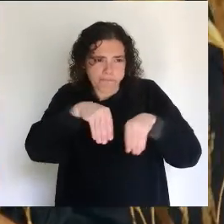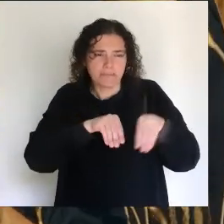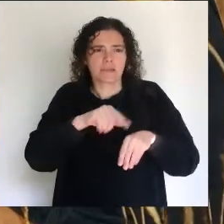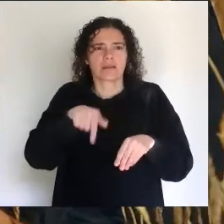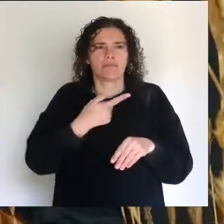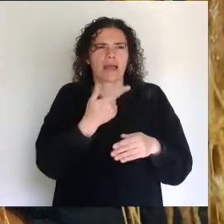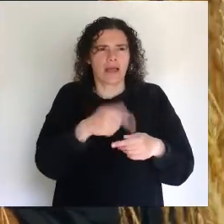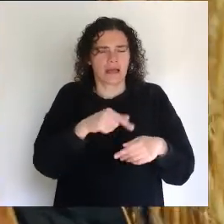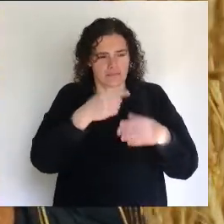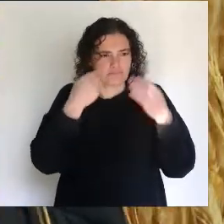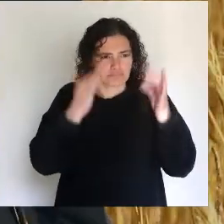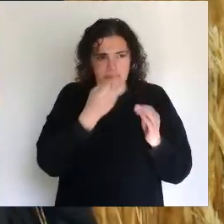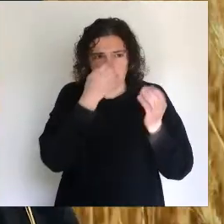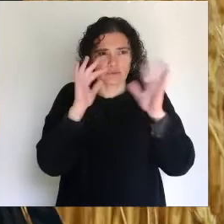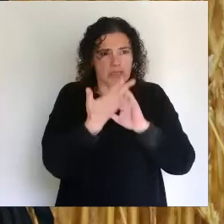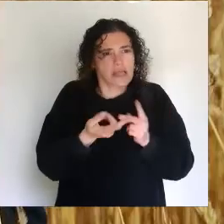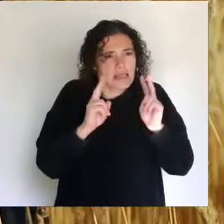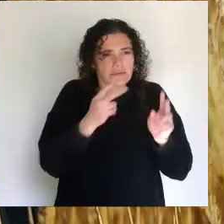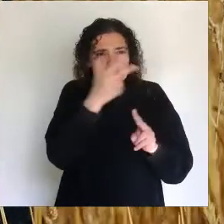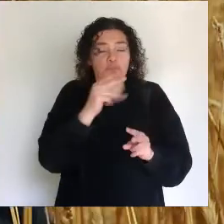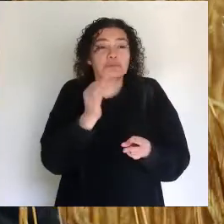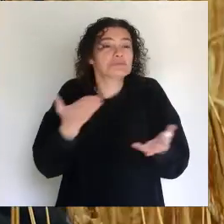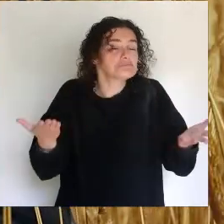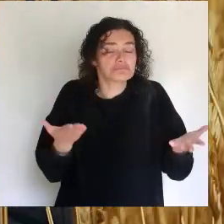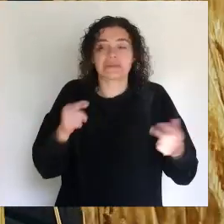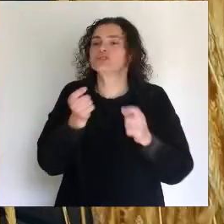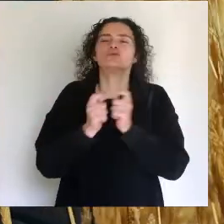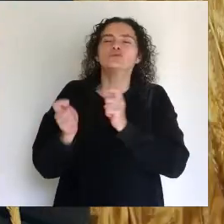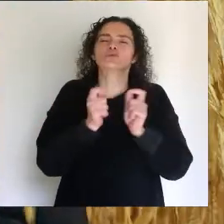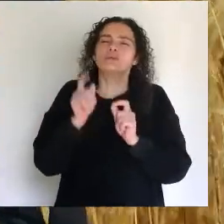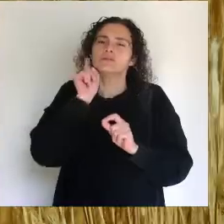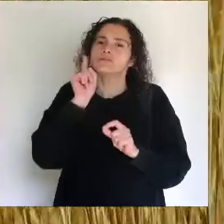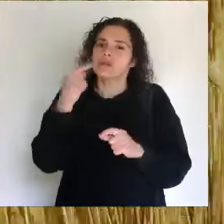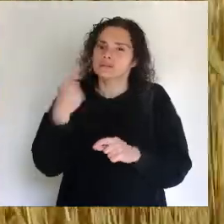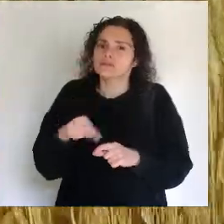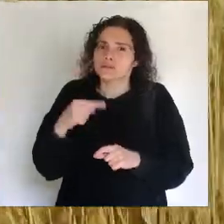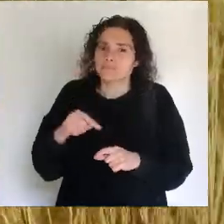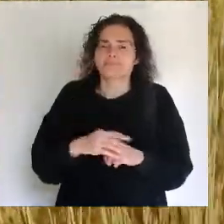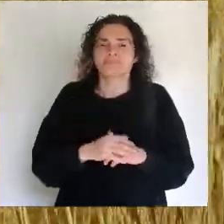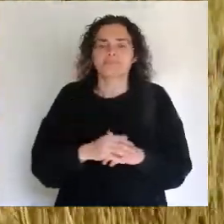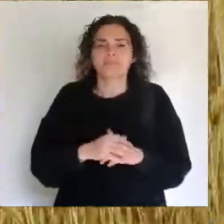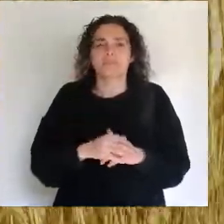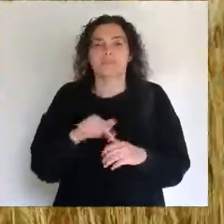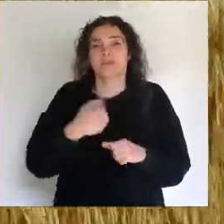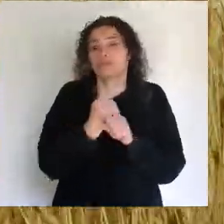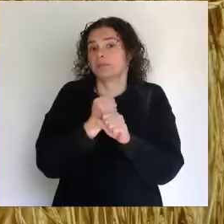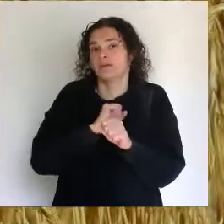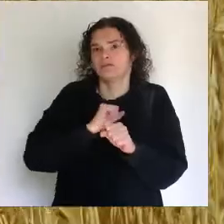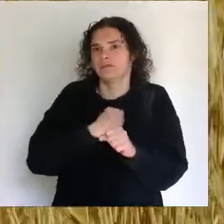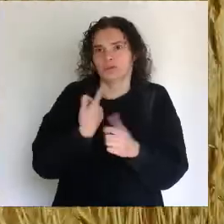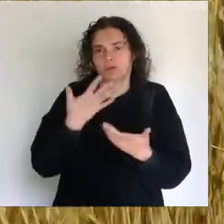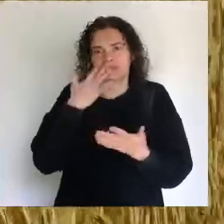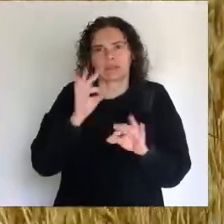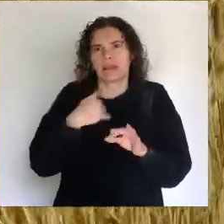que é orgânico e completamente livre, não é? E essas discussões são importantes de se terem. No entanto, o meu trabalho, eu nunca